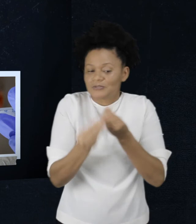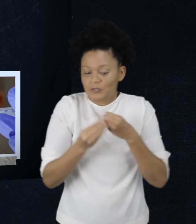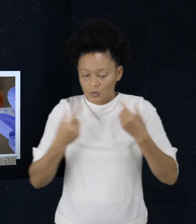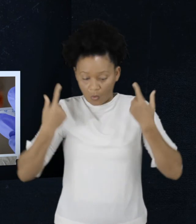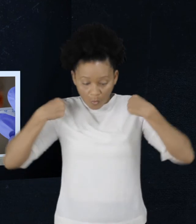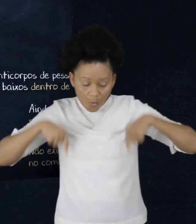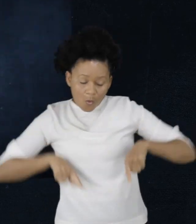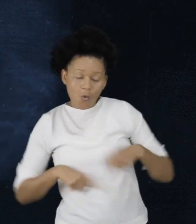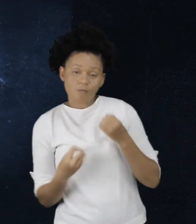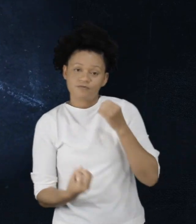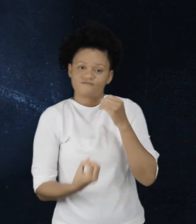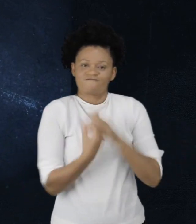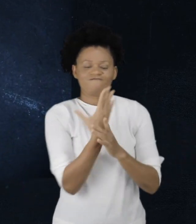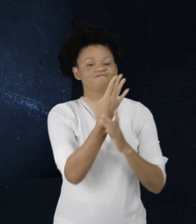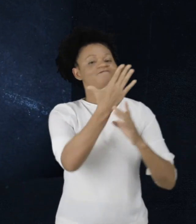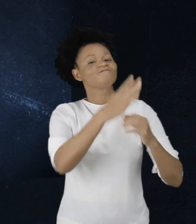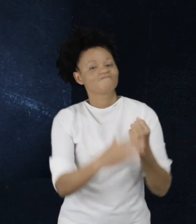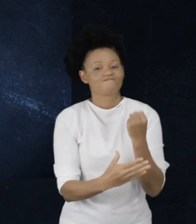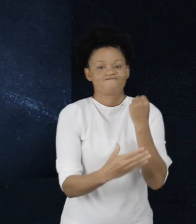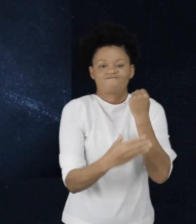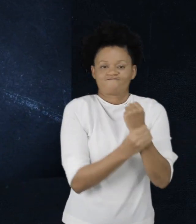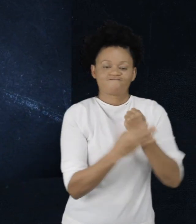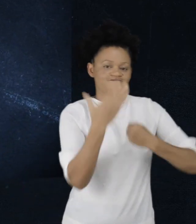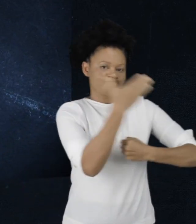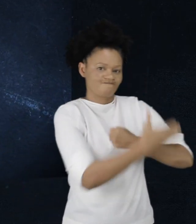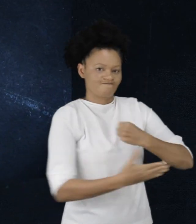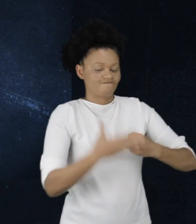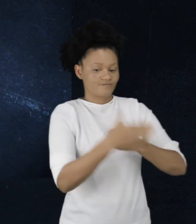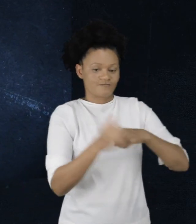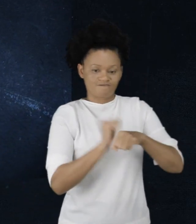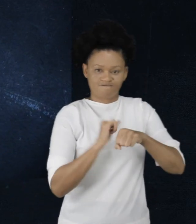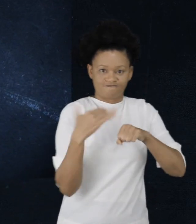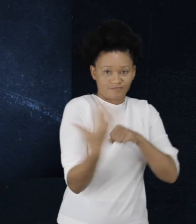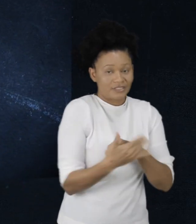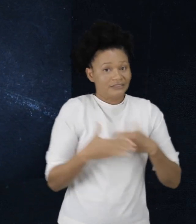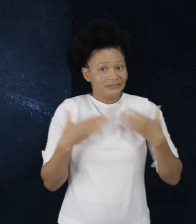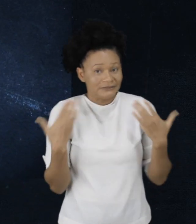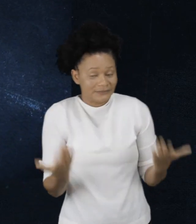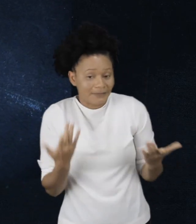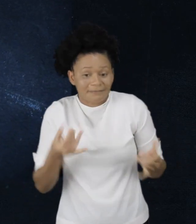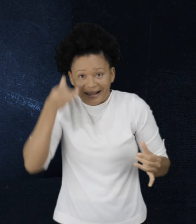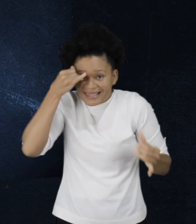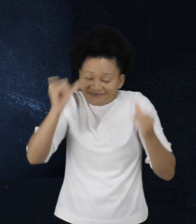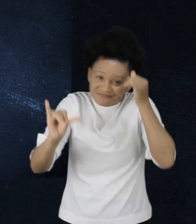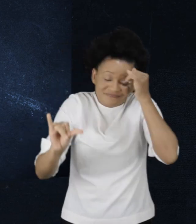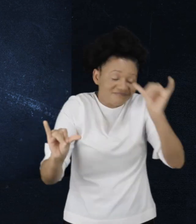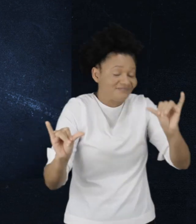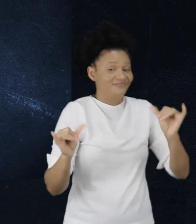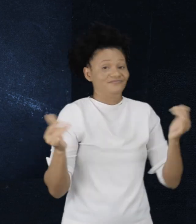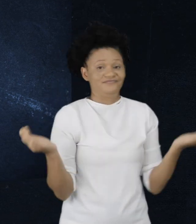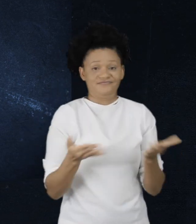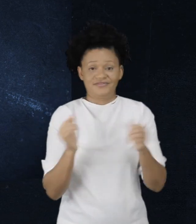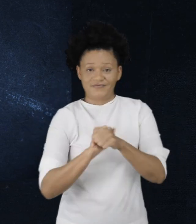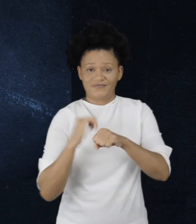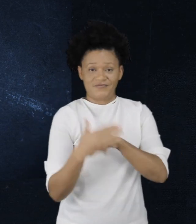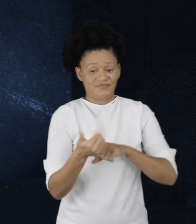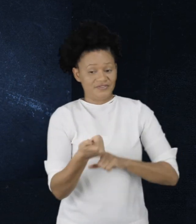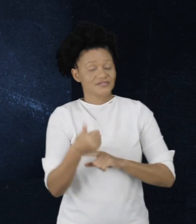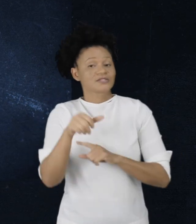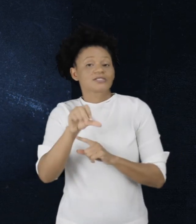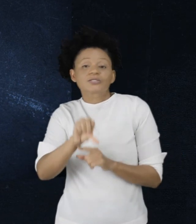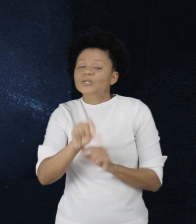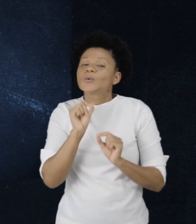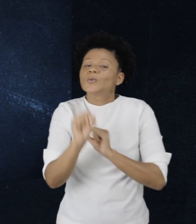vírus SARS-CoV-2. Sendo assim, as medidas mais eficazes para se proteger da Covid-19 e suas complicações